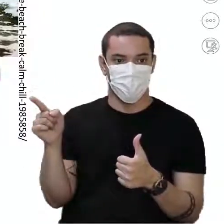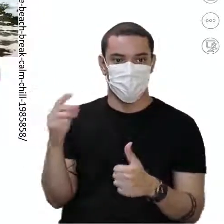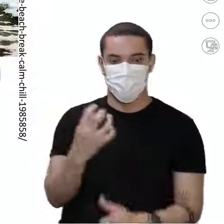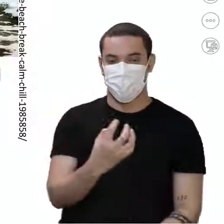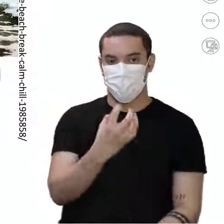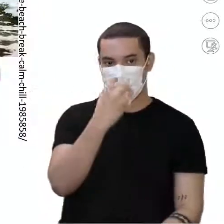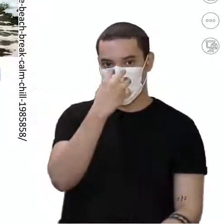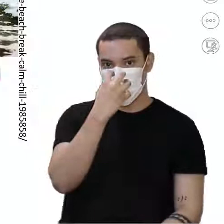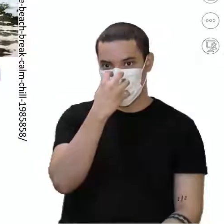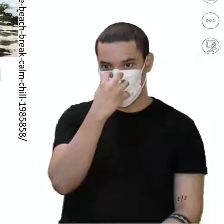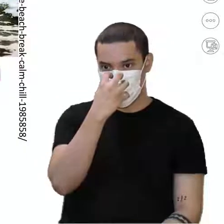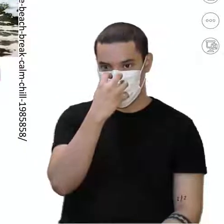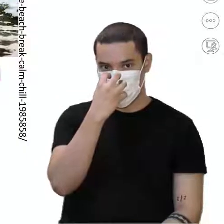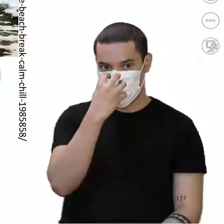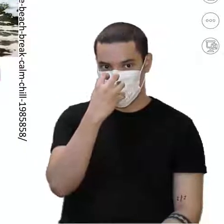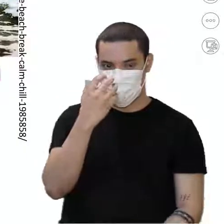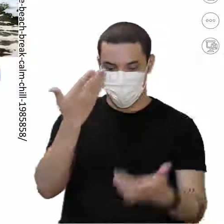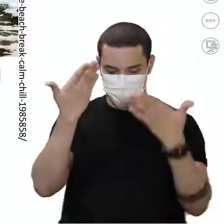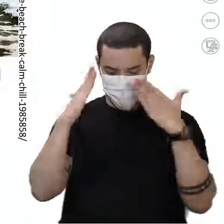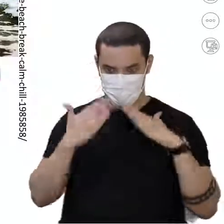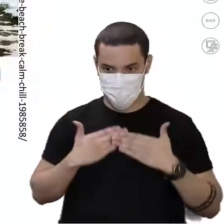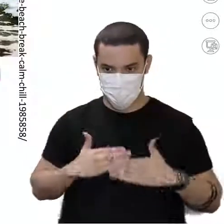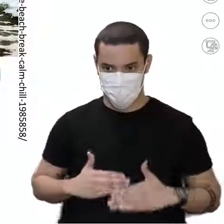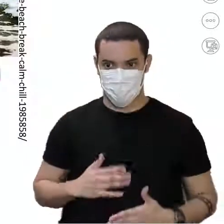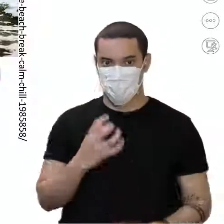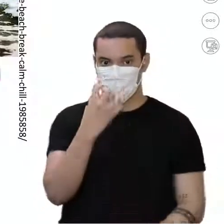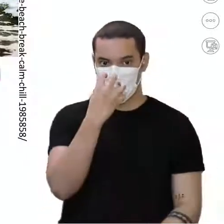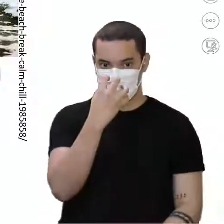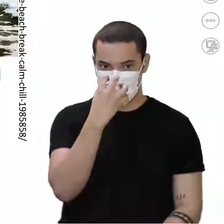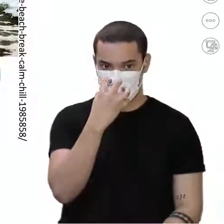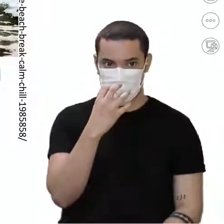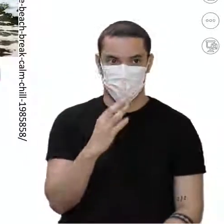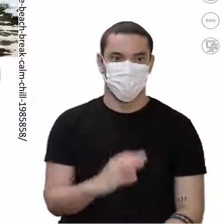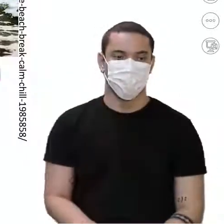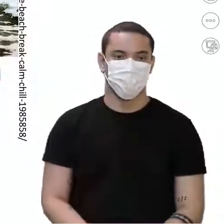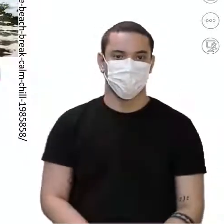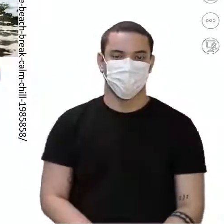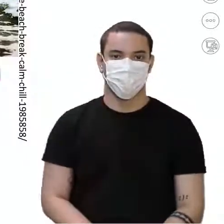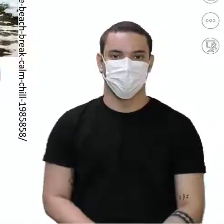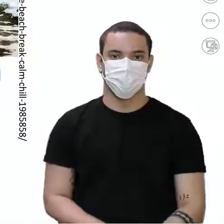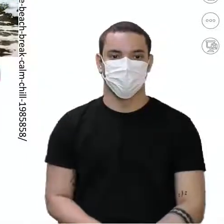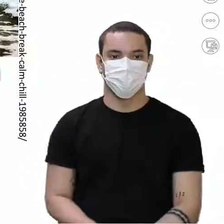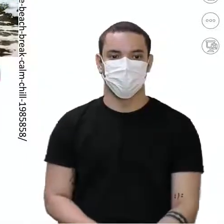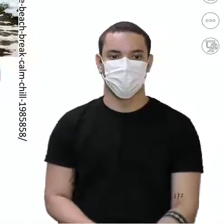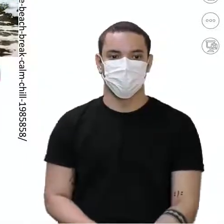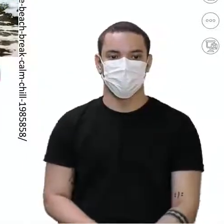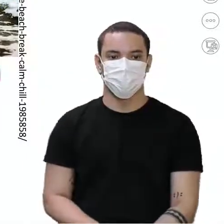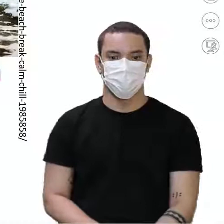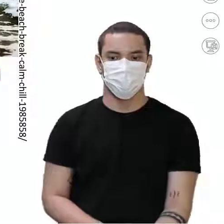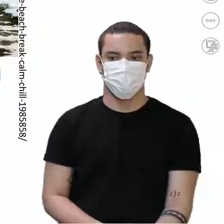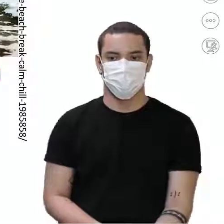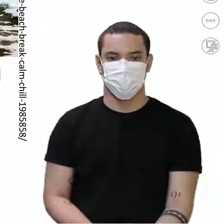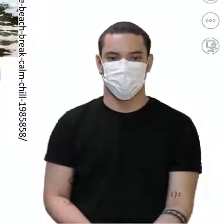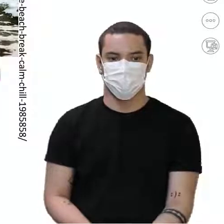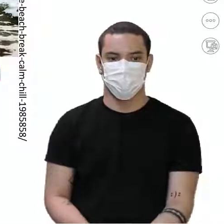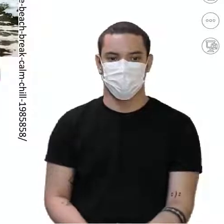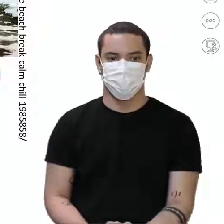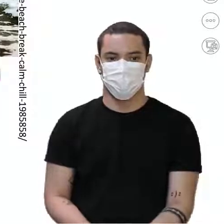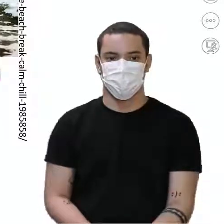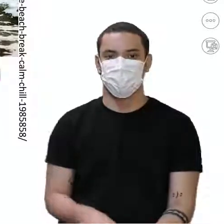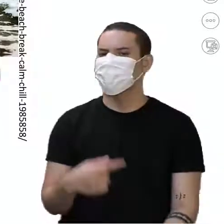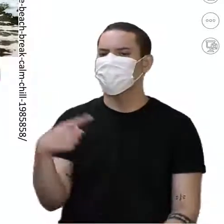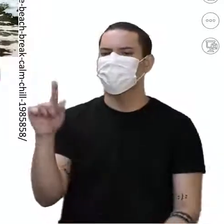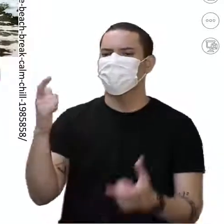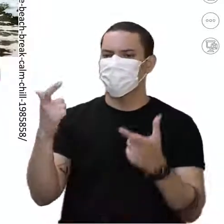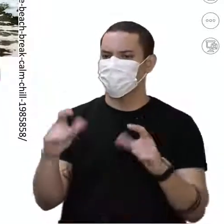clown, como vestida de clown, que é palhaço. E ela foi numa costume party. Costume